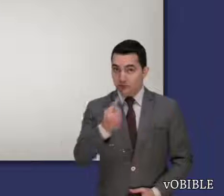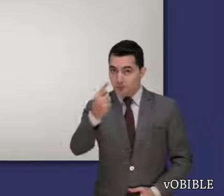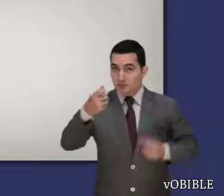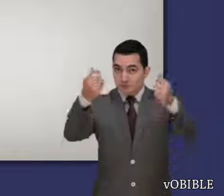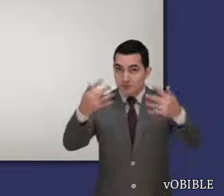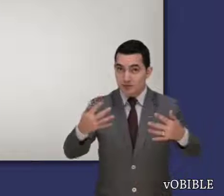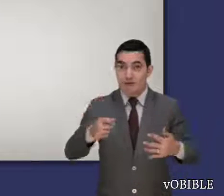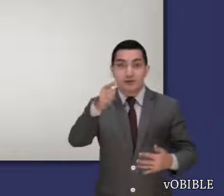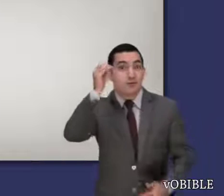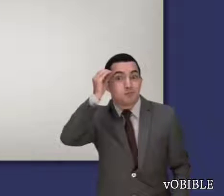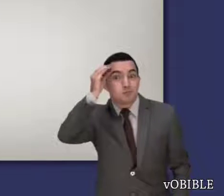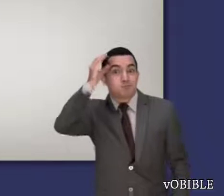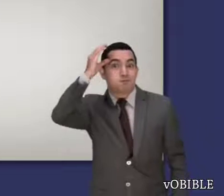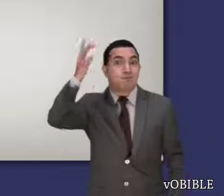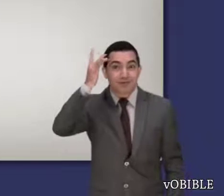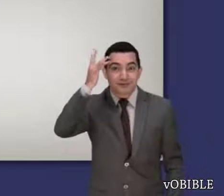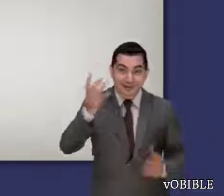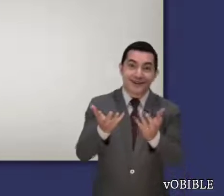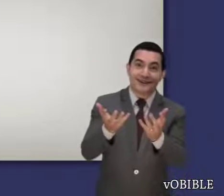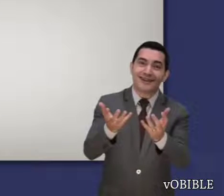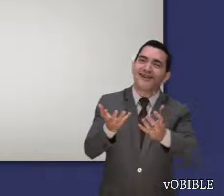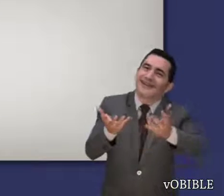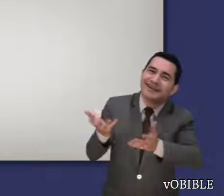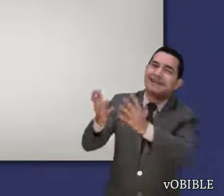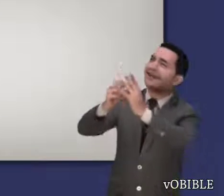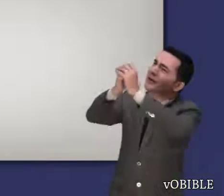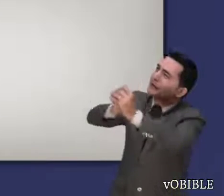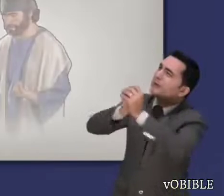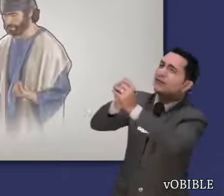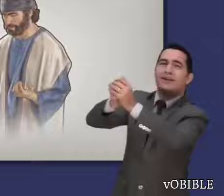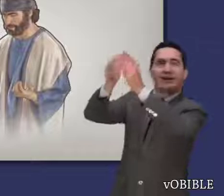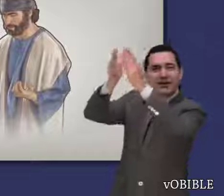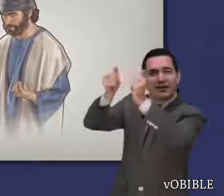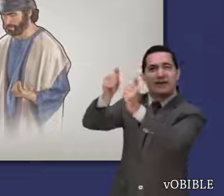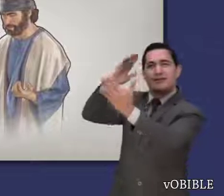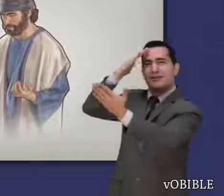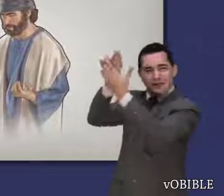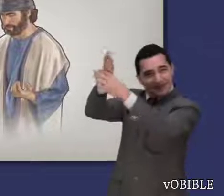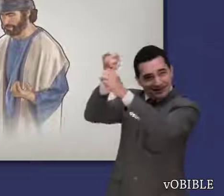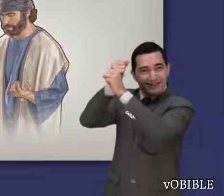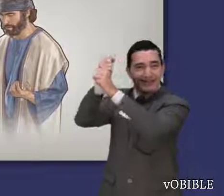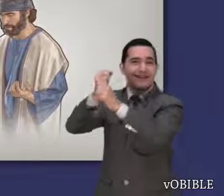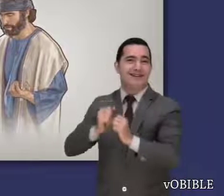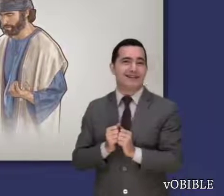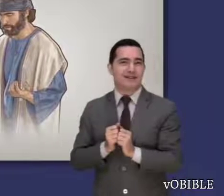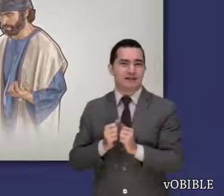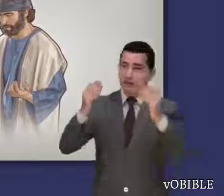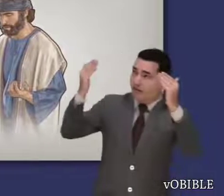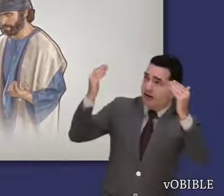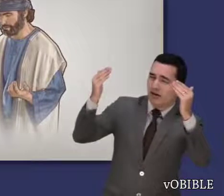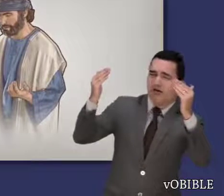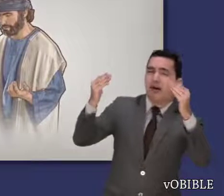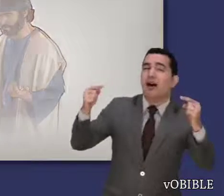A carta de Tiago tem 5 capítulos. O capítulo 1 nos lembra de persistir em pedir sabedoria a Deus, fazendo